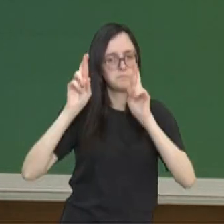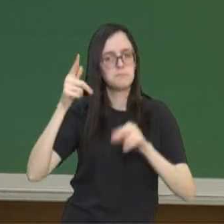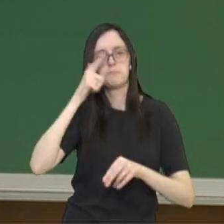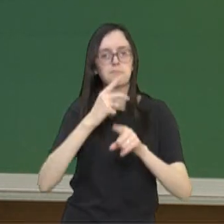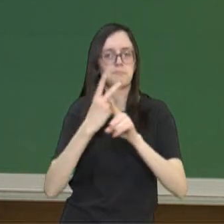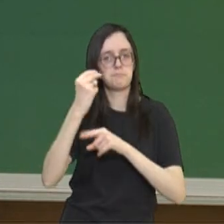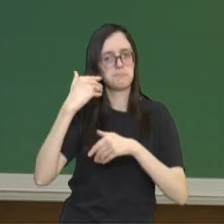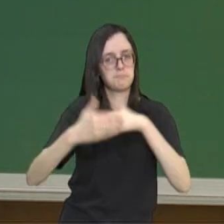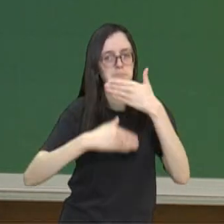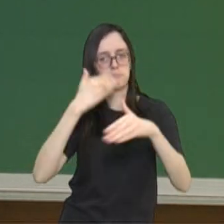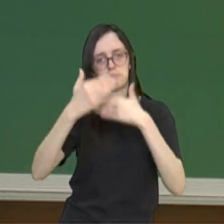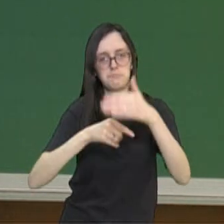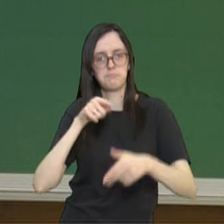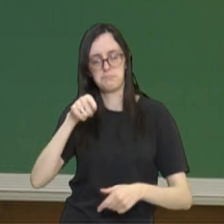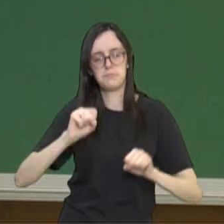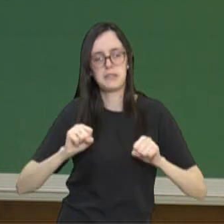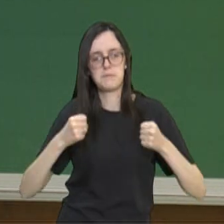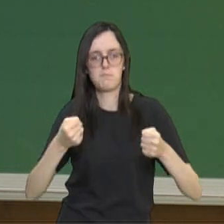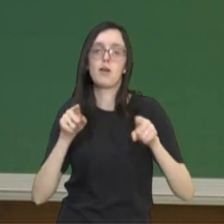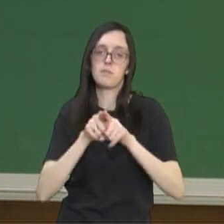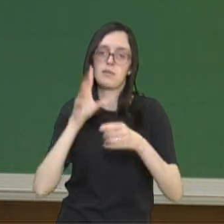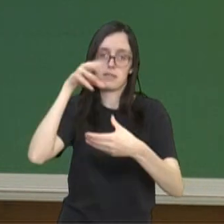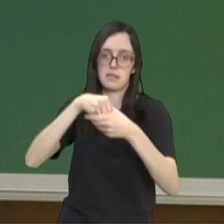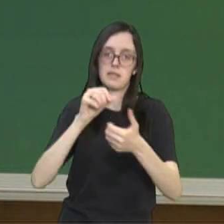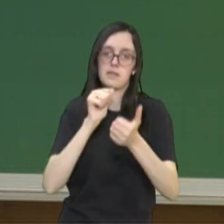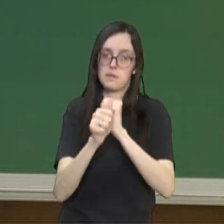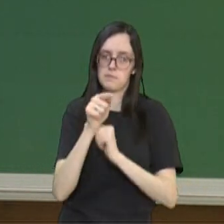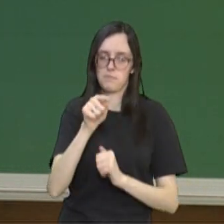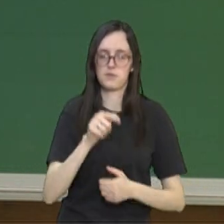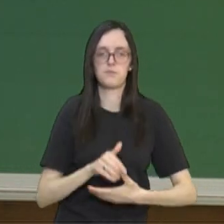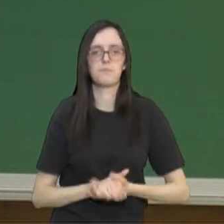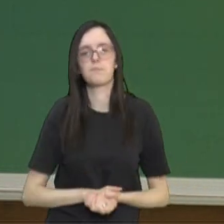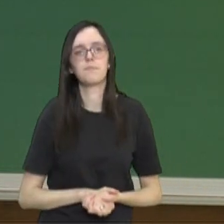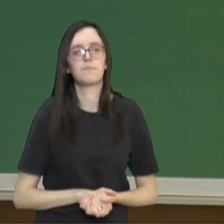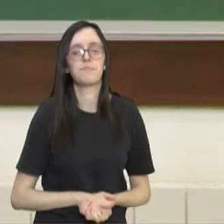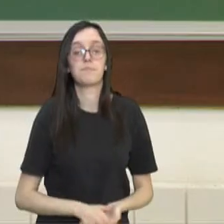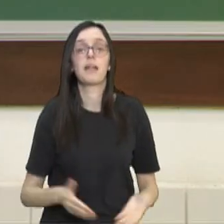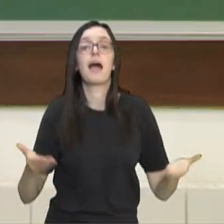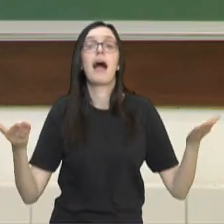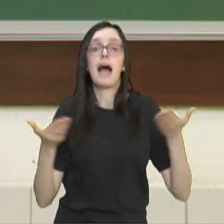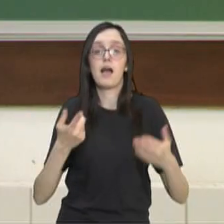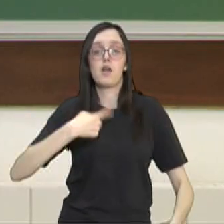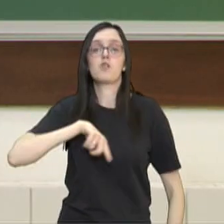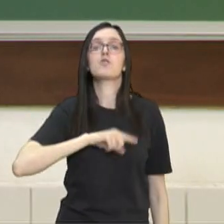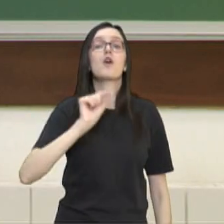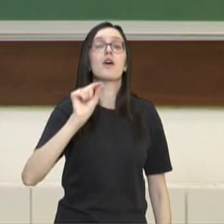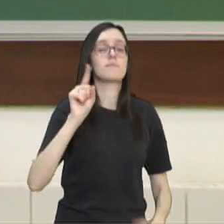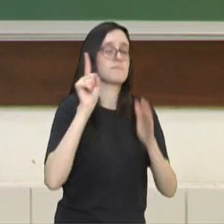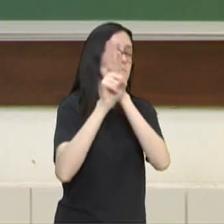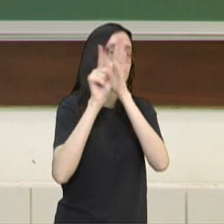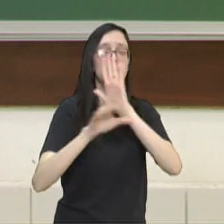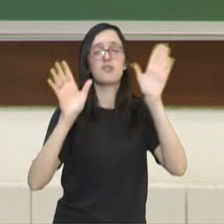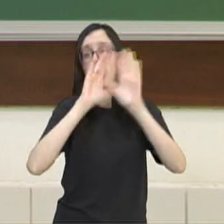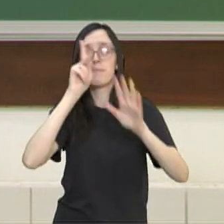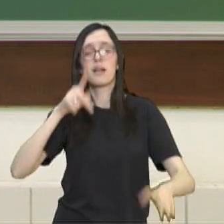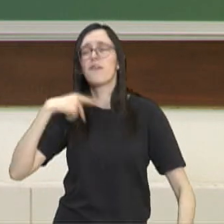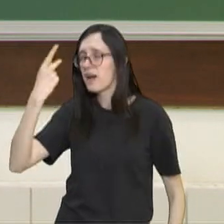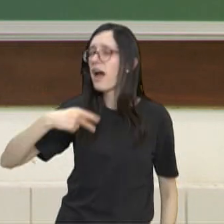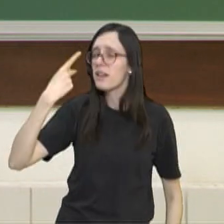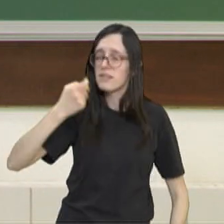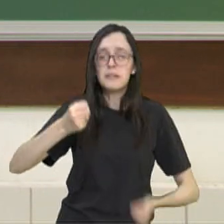educação física não tem a intenção de formar atletas, performance, né? Mas a gente já consegue identificar